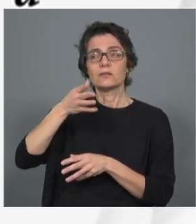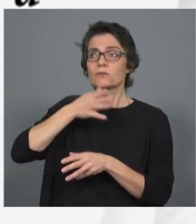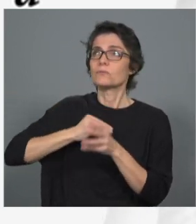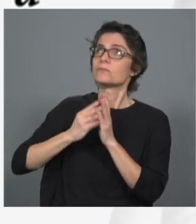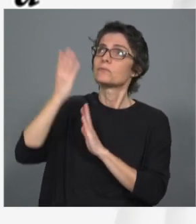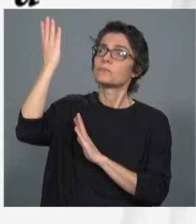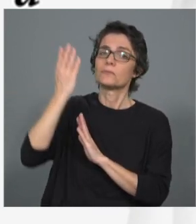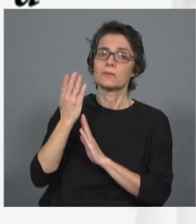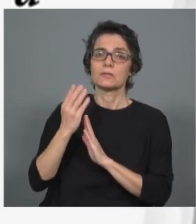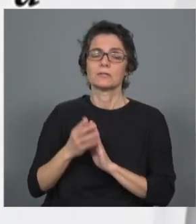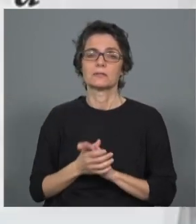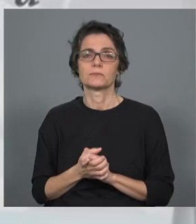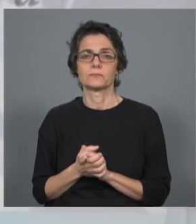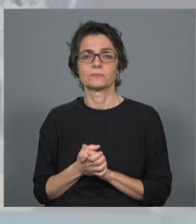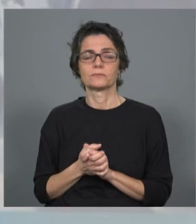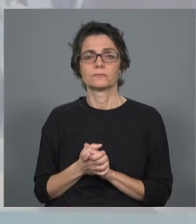Pai.